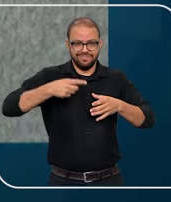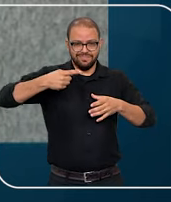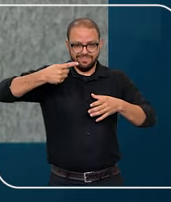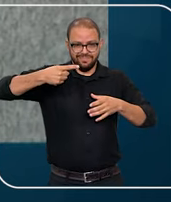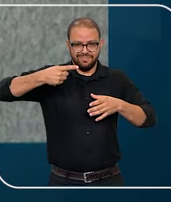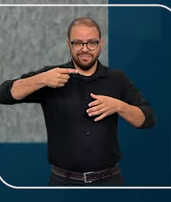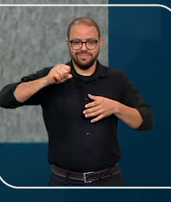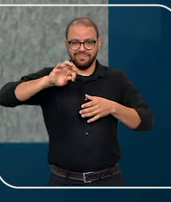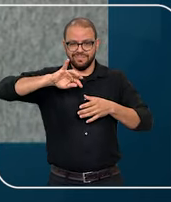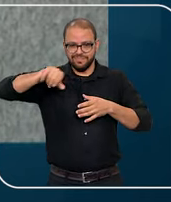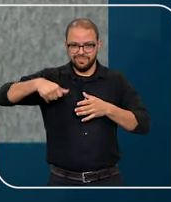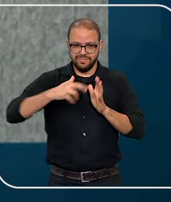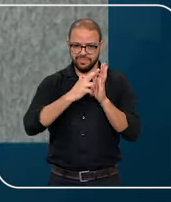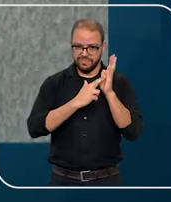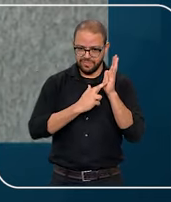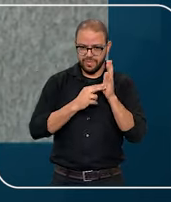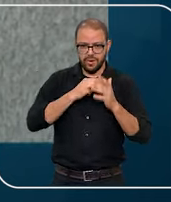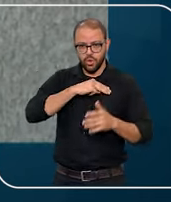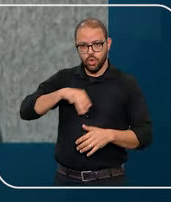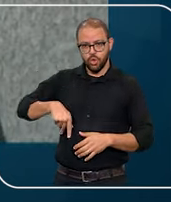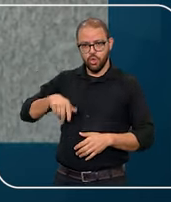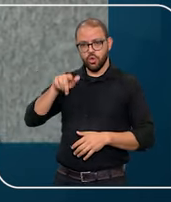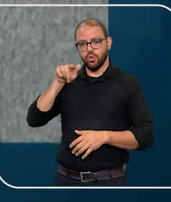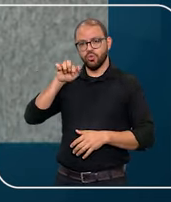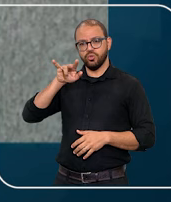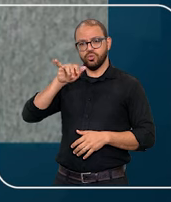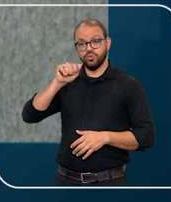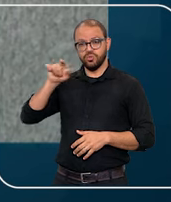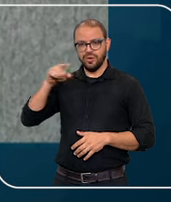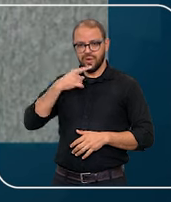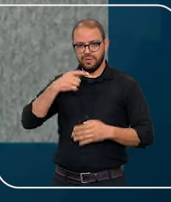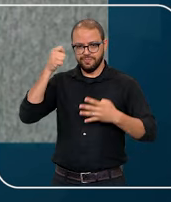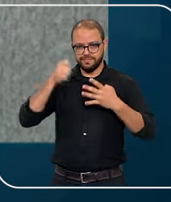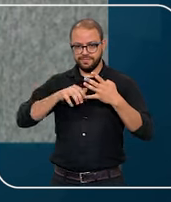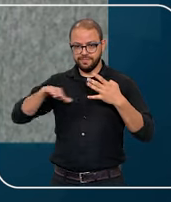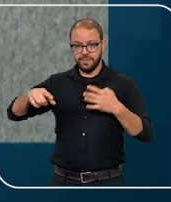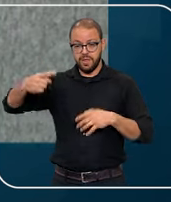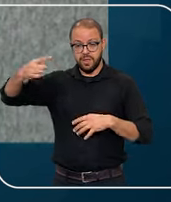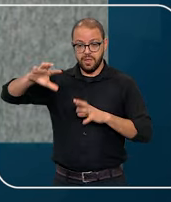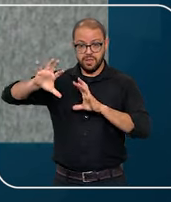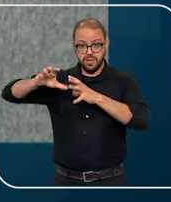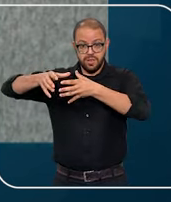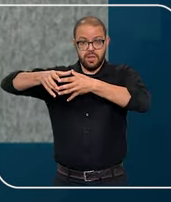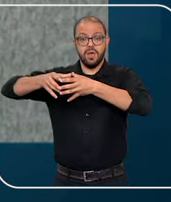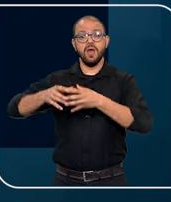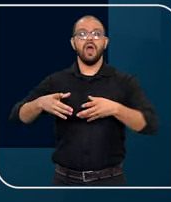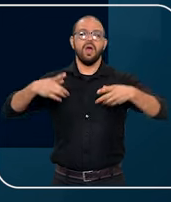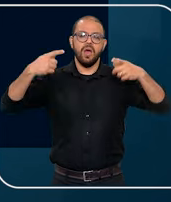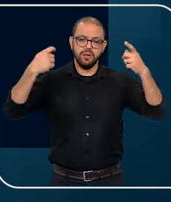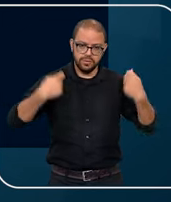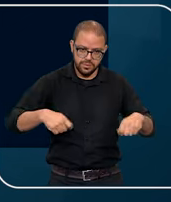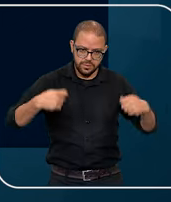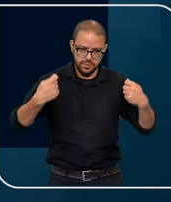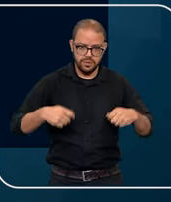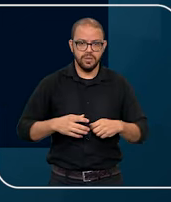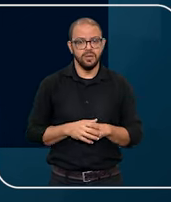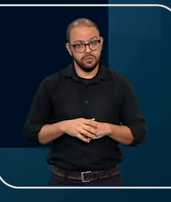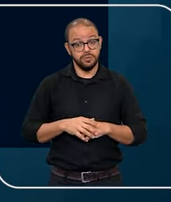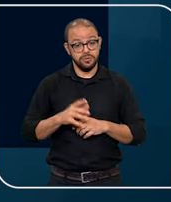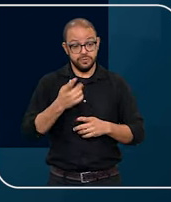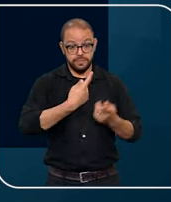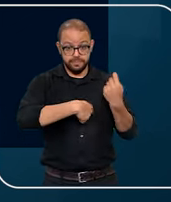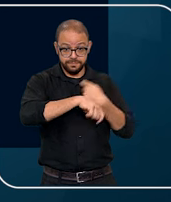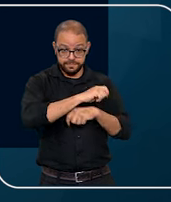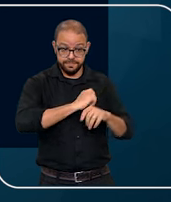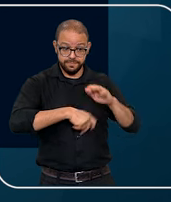primeira turma do STJ. O relator, ministro Gurgel de Faria, citou o precedente da primeira turma de que é necessário que